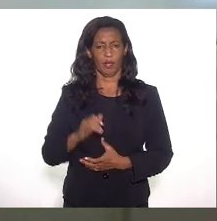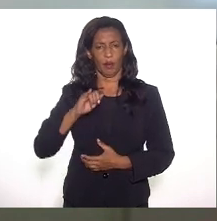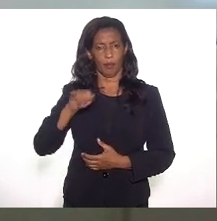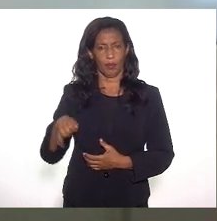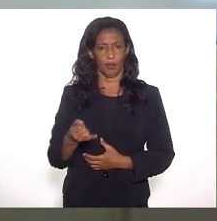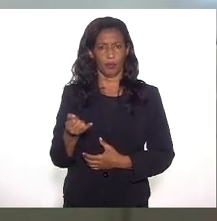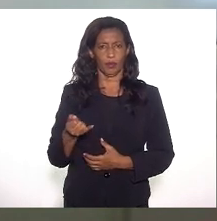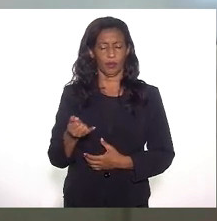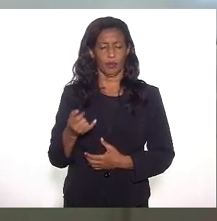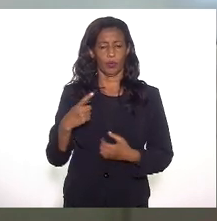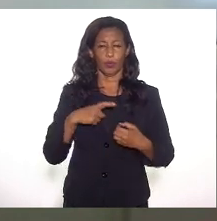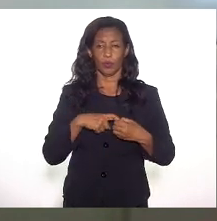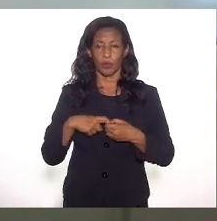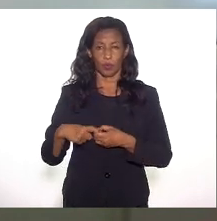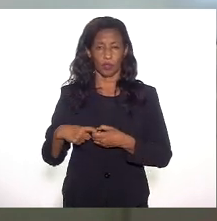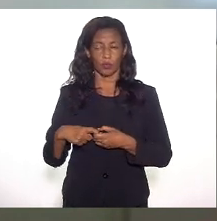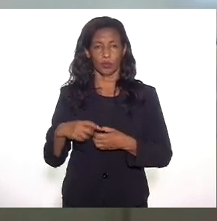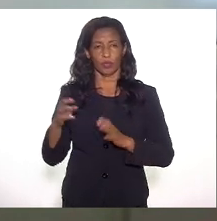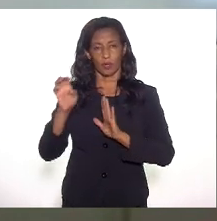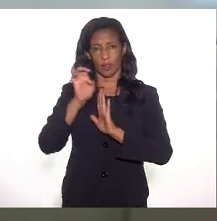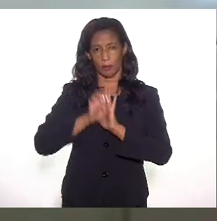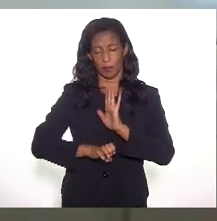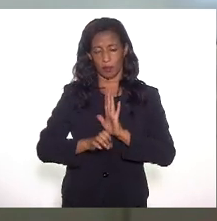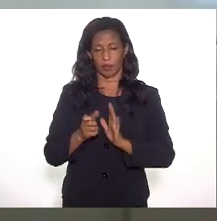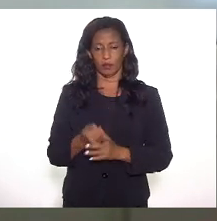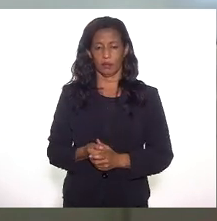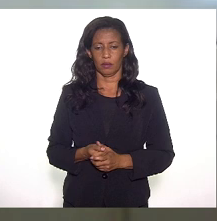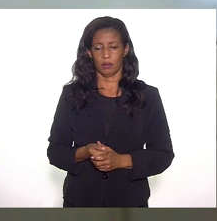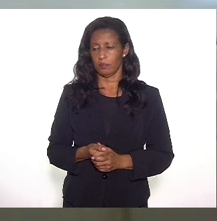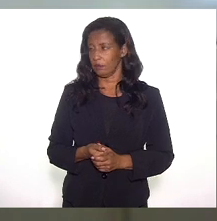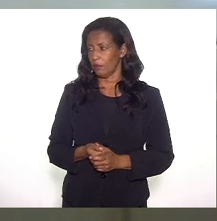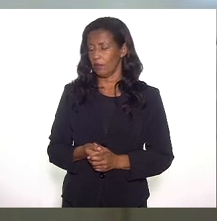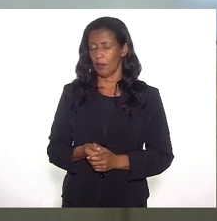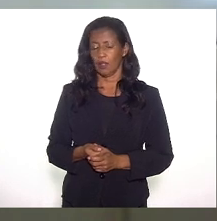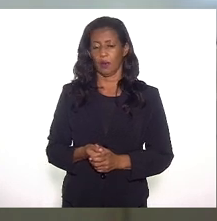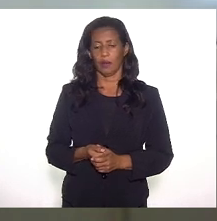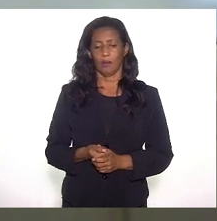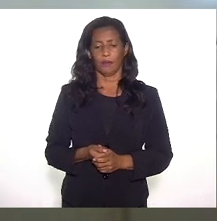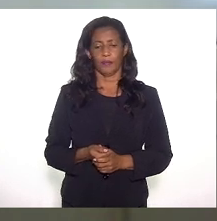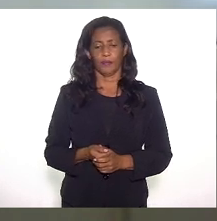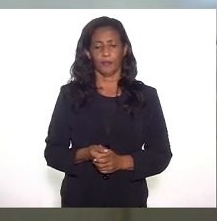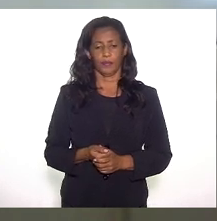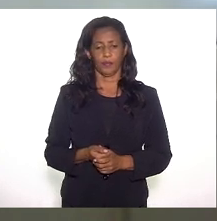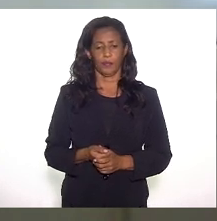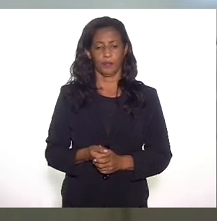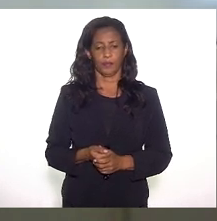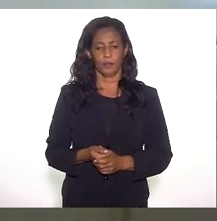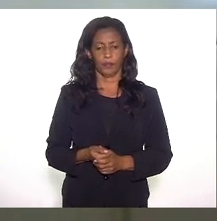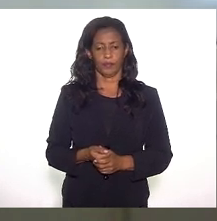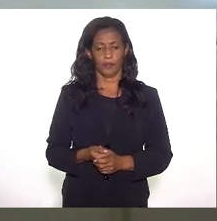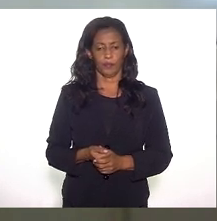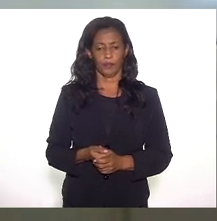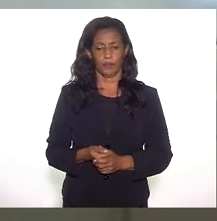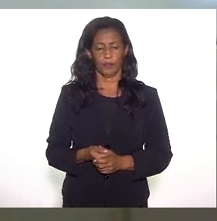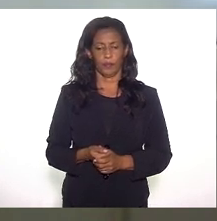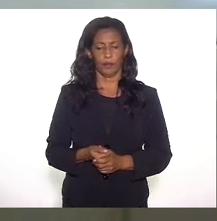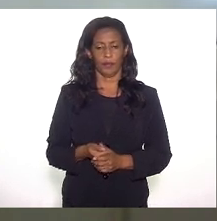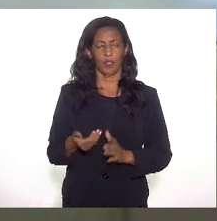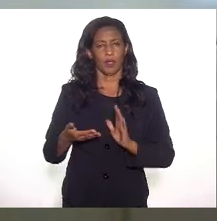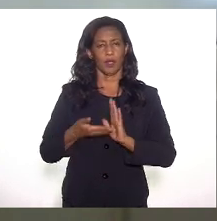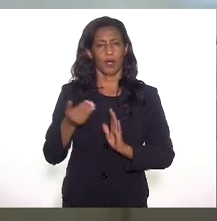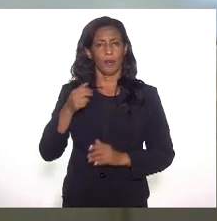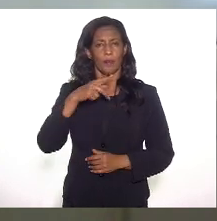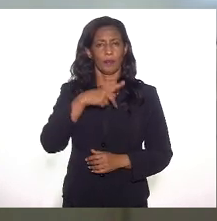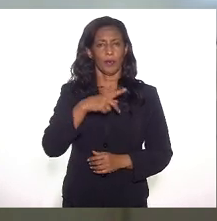aproveitou o gancho dessa emenda para tirar uma trava do PCCS